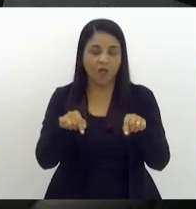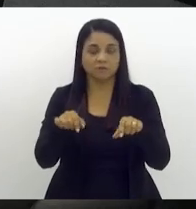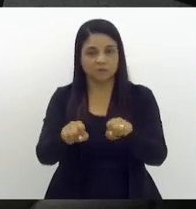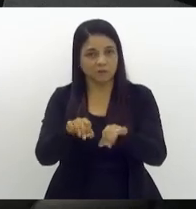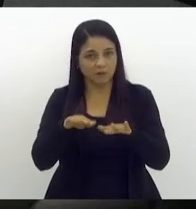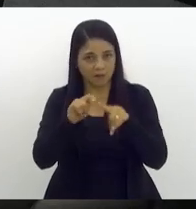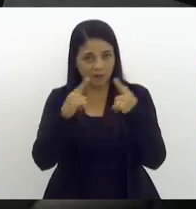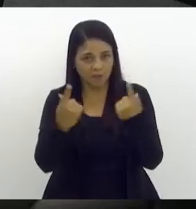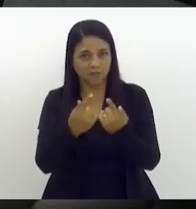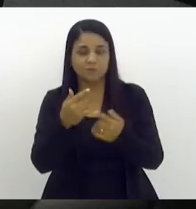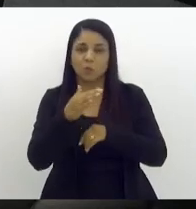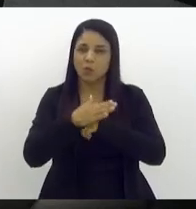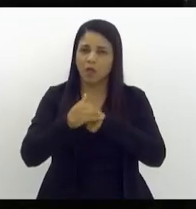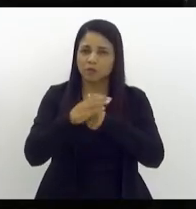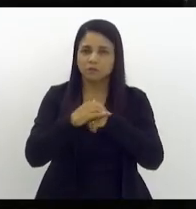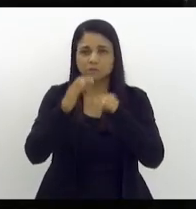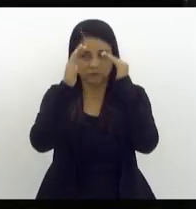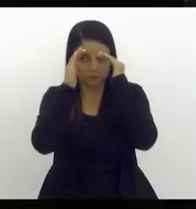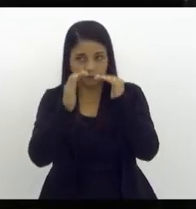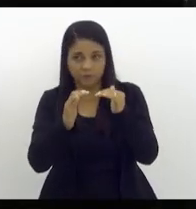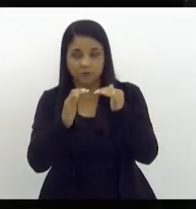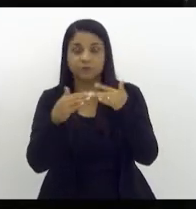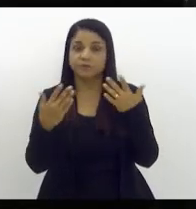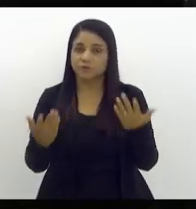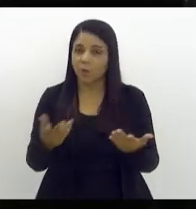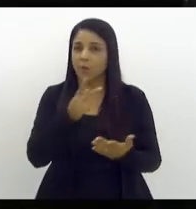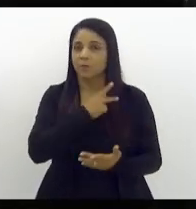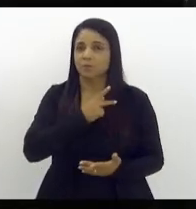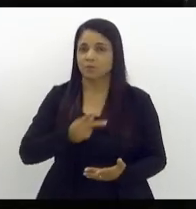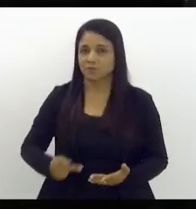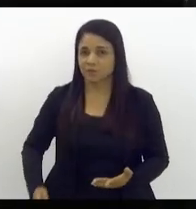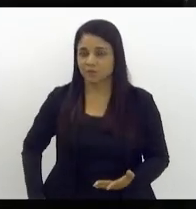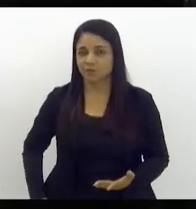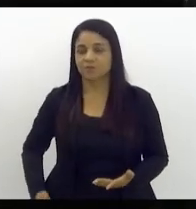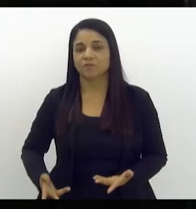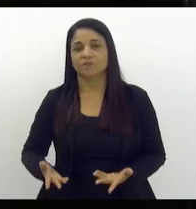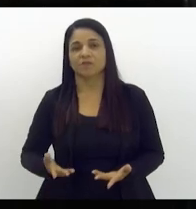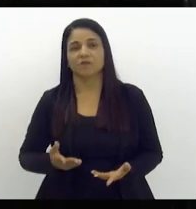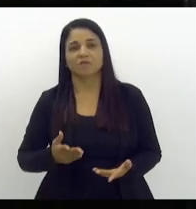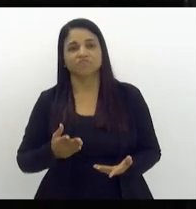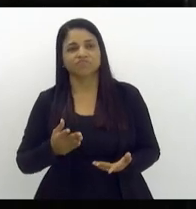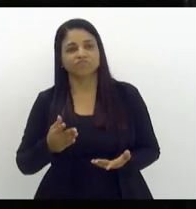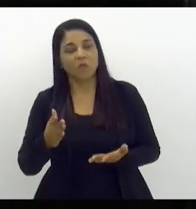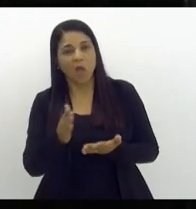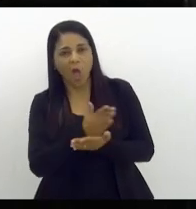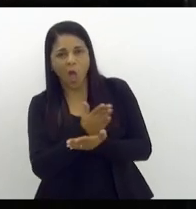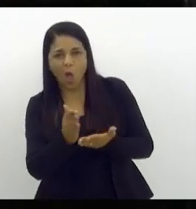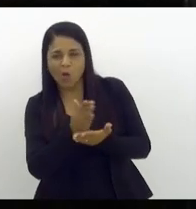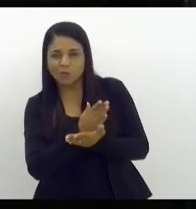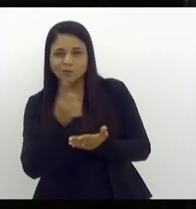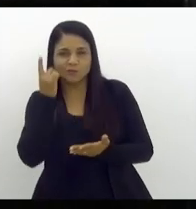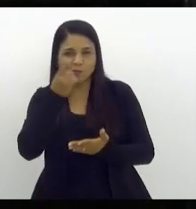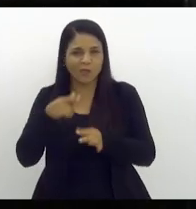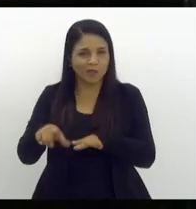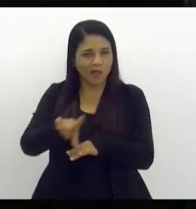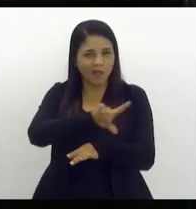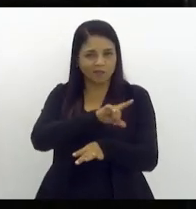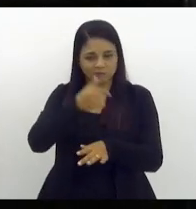respeito. Senhora Presidente, eu vi aqui alguns deputados que me antecederam, como o